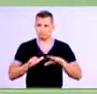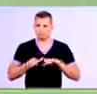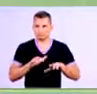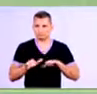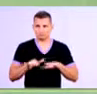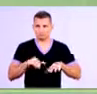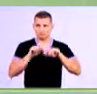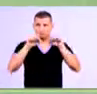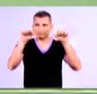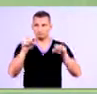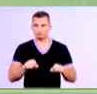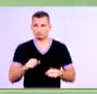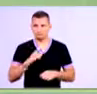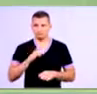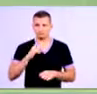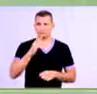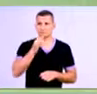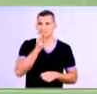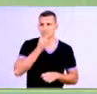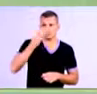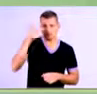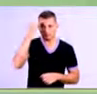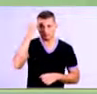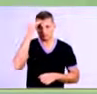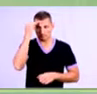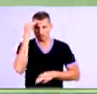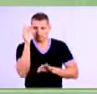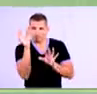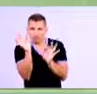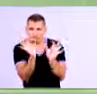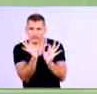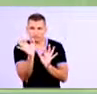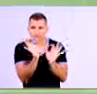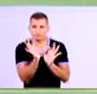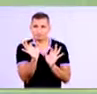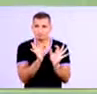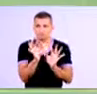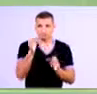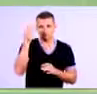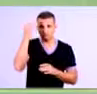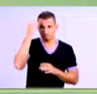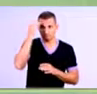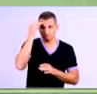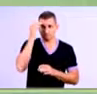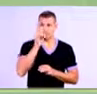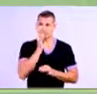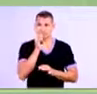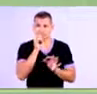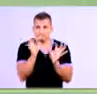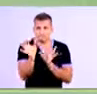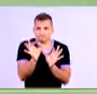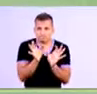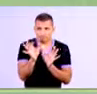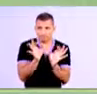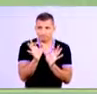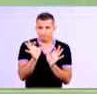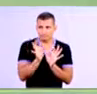sistema possui um modelo mental estruturado. Observem, um modelo mental estruturado.